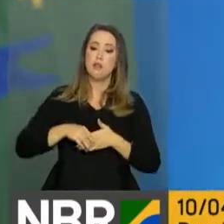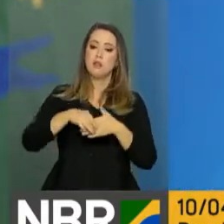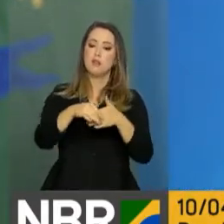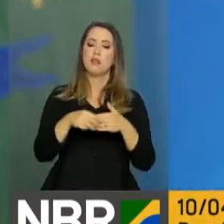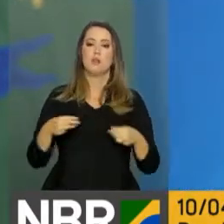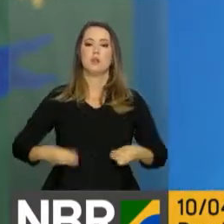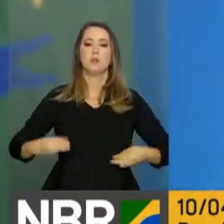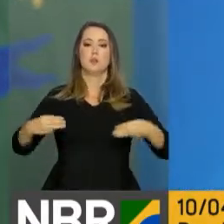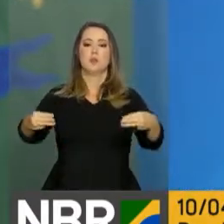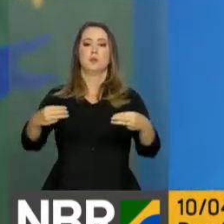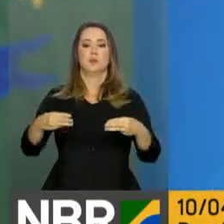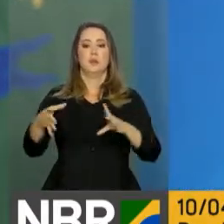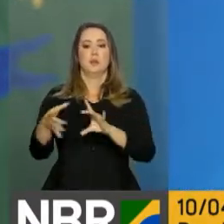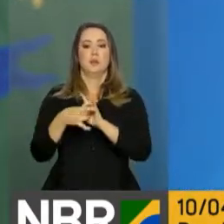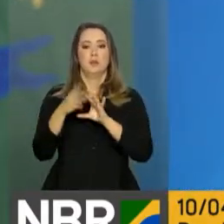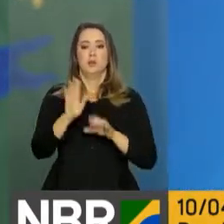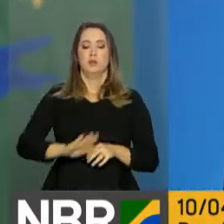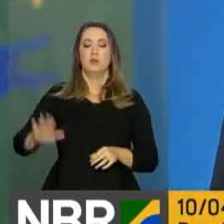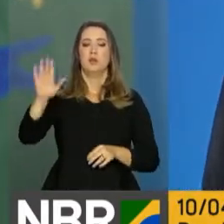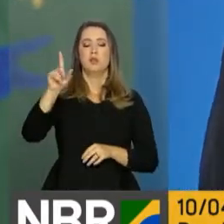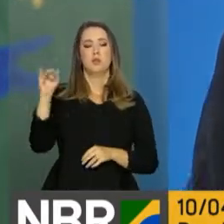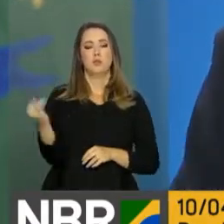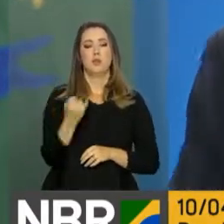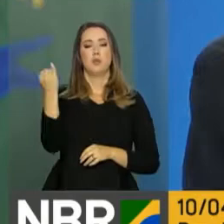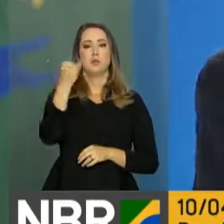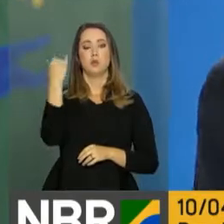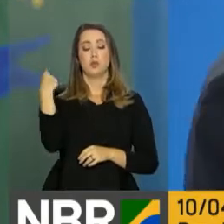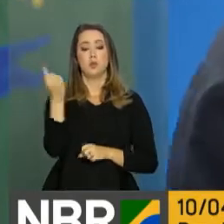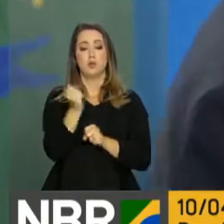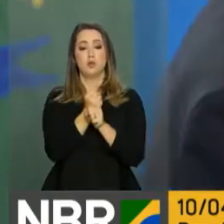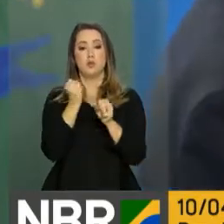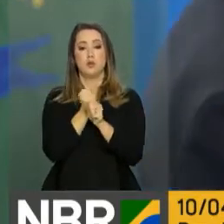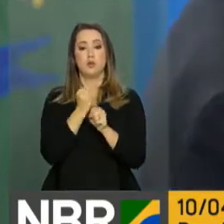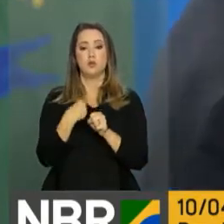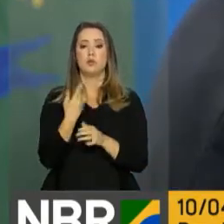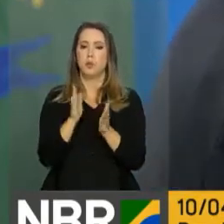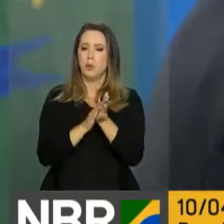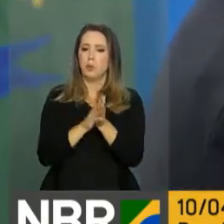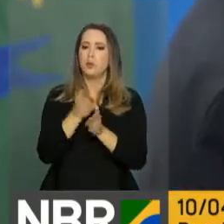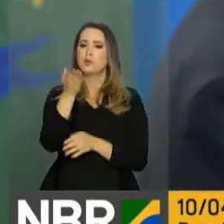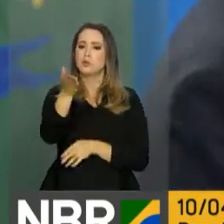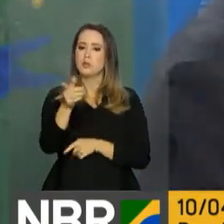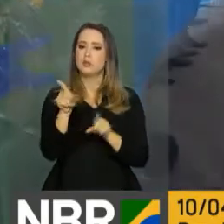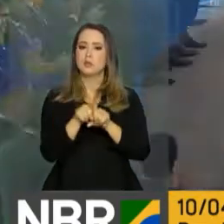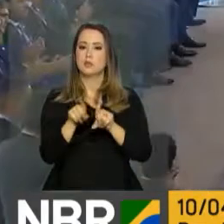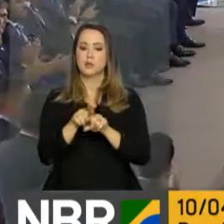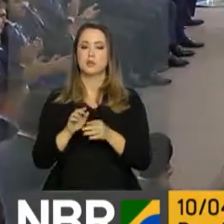que é ministério-chave para a nossa infraestrutura. Portanto, meu aplauso a você também.